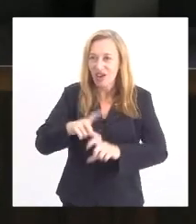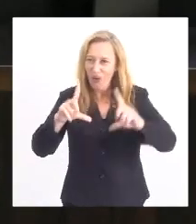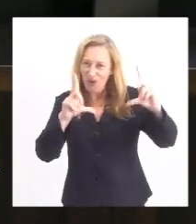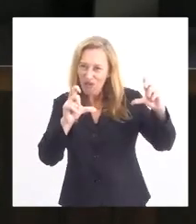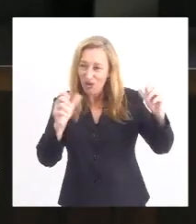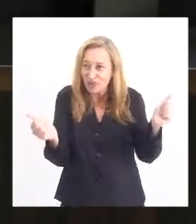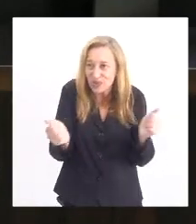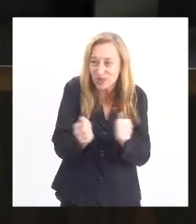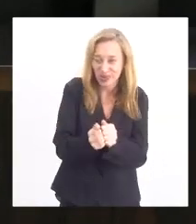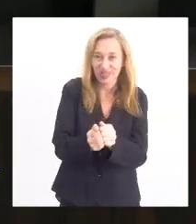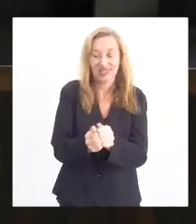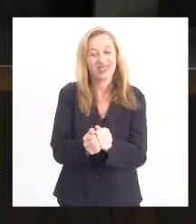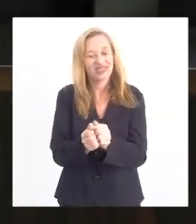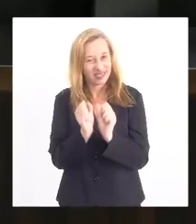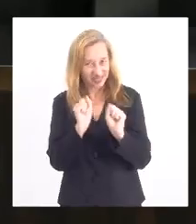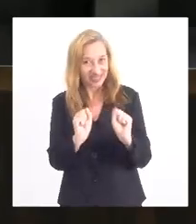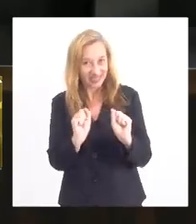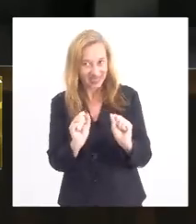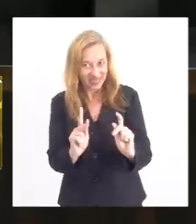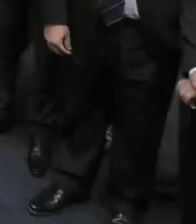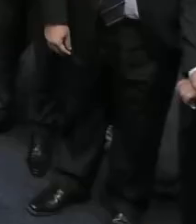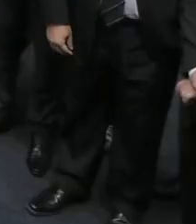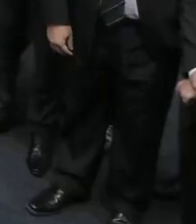fazermos uma foto aqui embaixo e